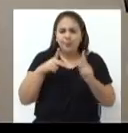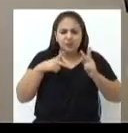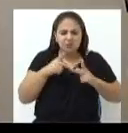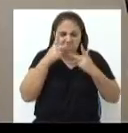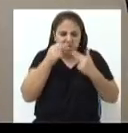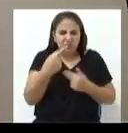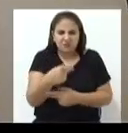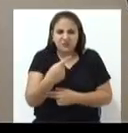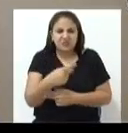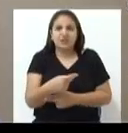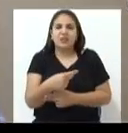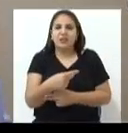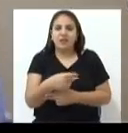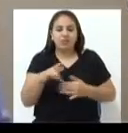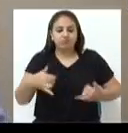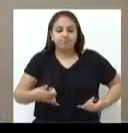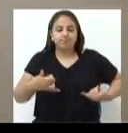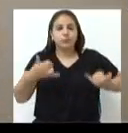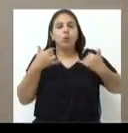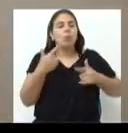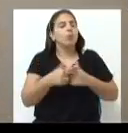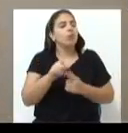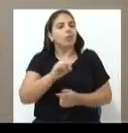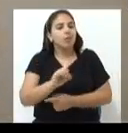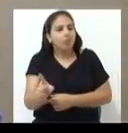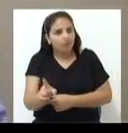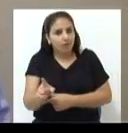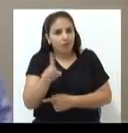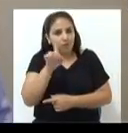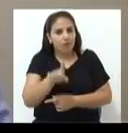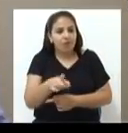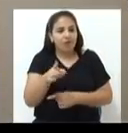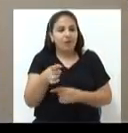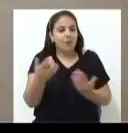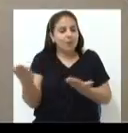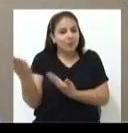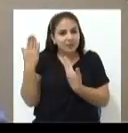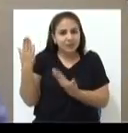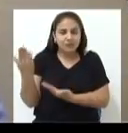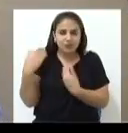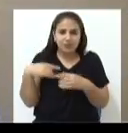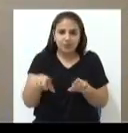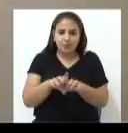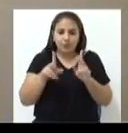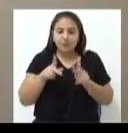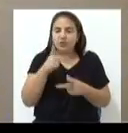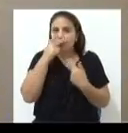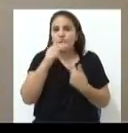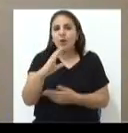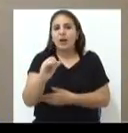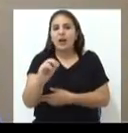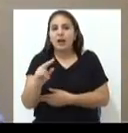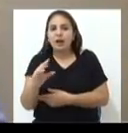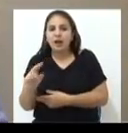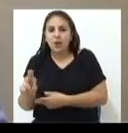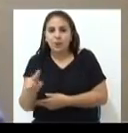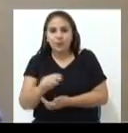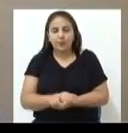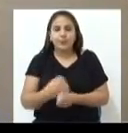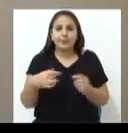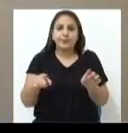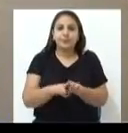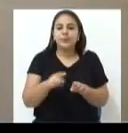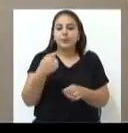motivo de orgulho. Então por que não homenagear uma celebridade no automobilismo que nem Cacau Risse? Então para